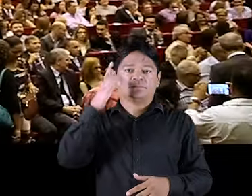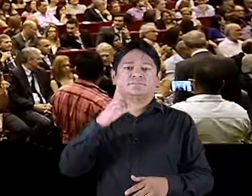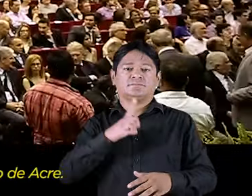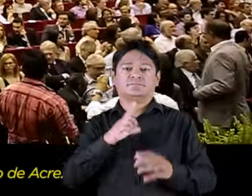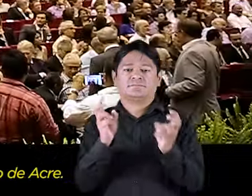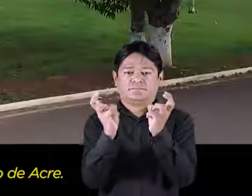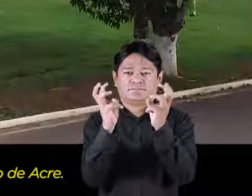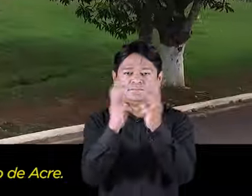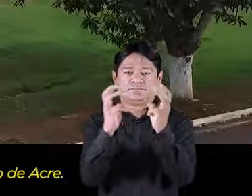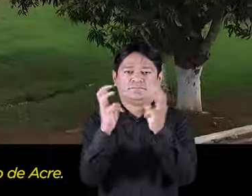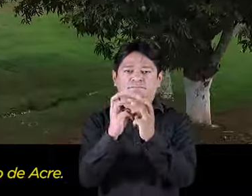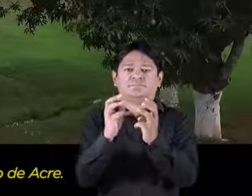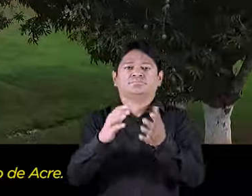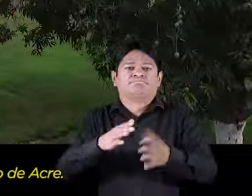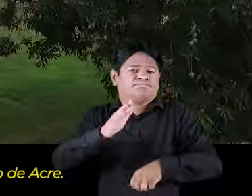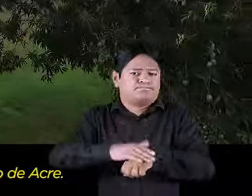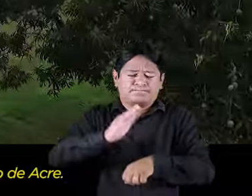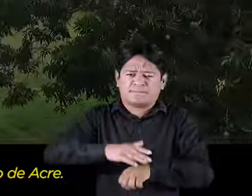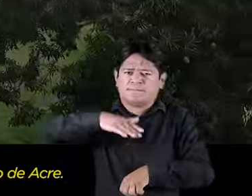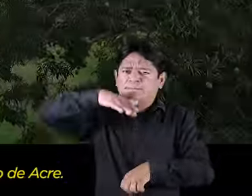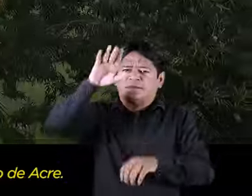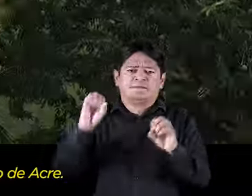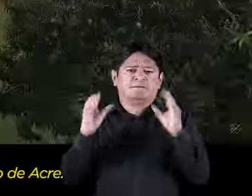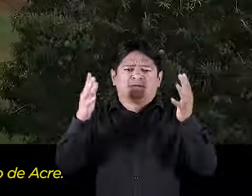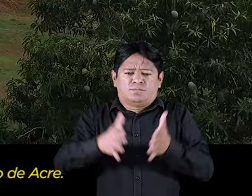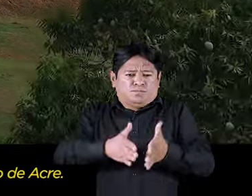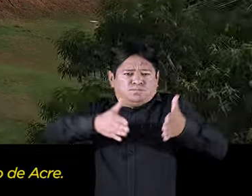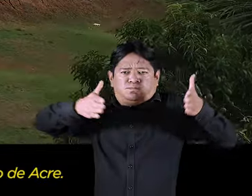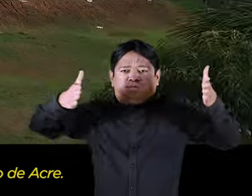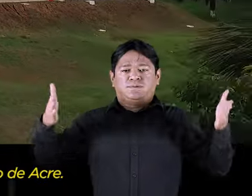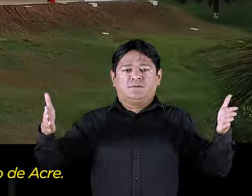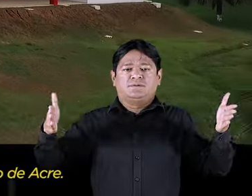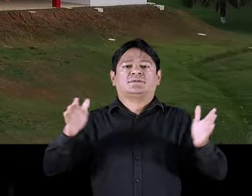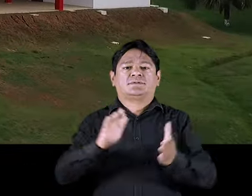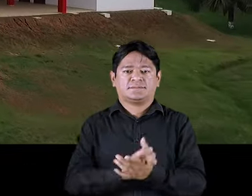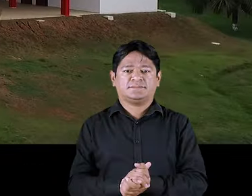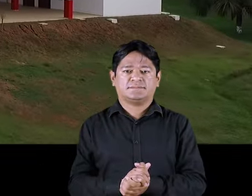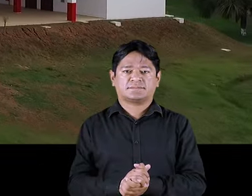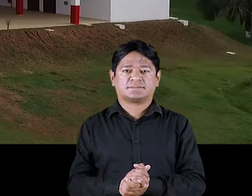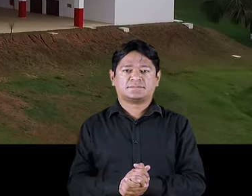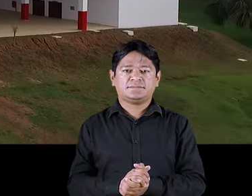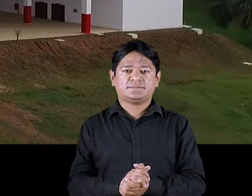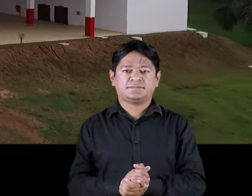pessoas. Um centro de convenções que é o maior espaço para eventos do estado do Acre.